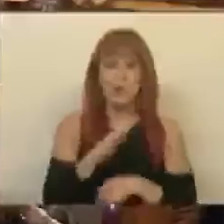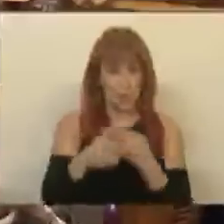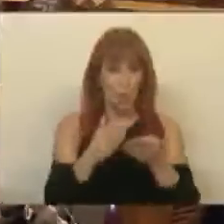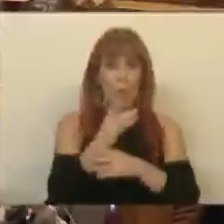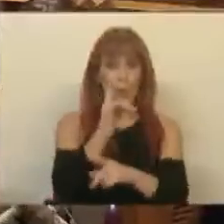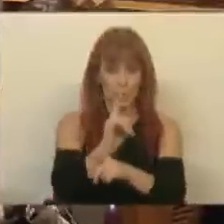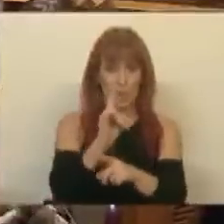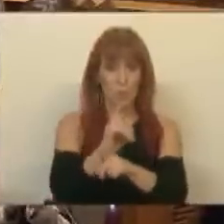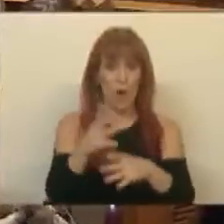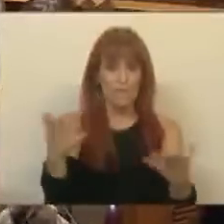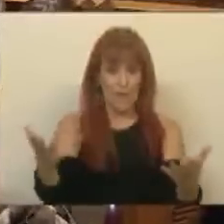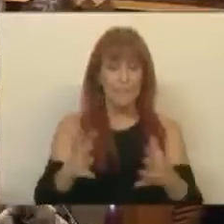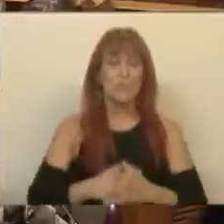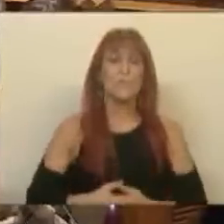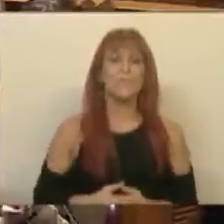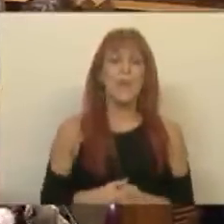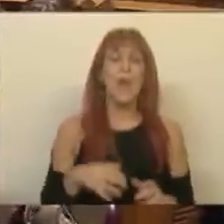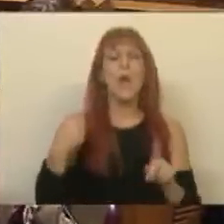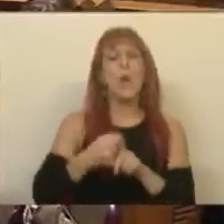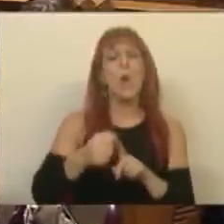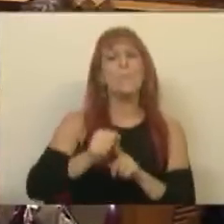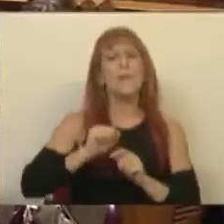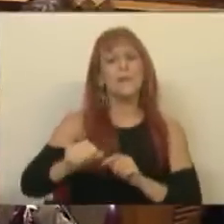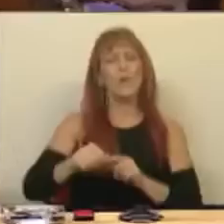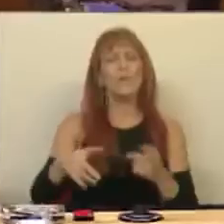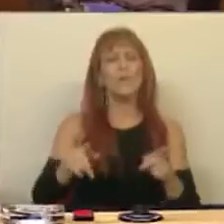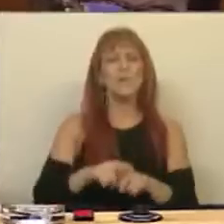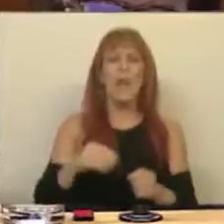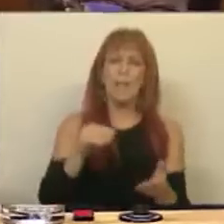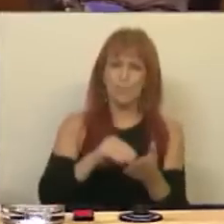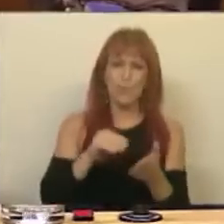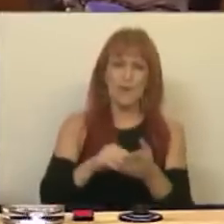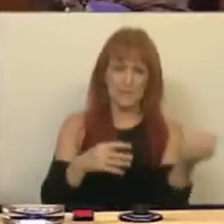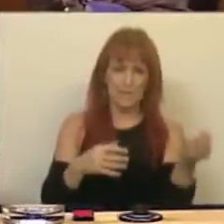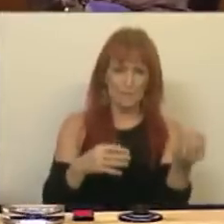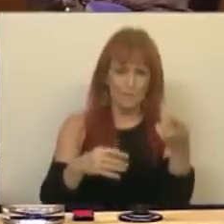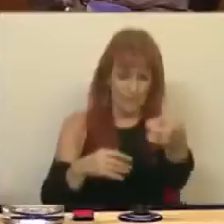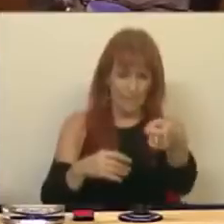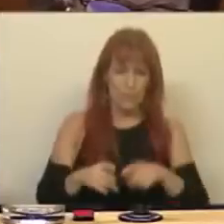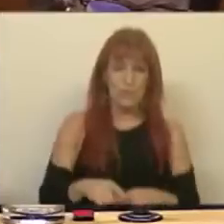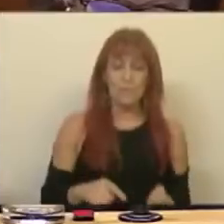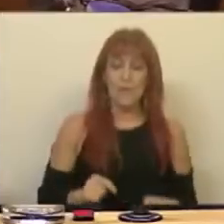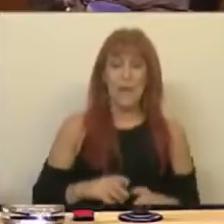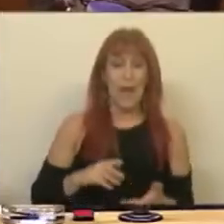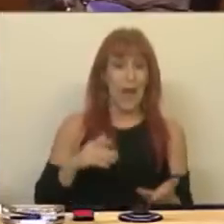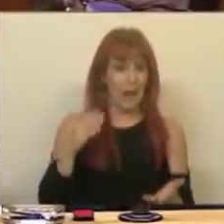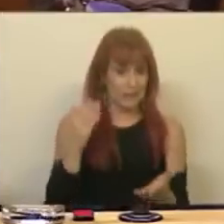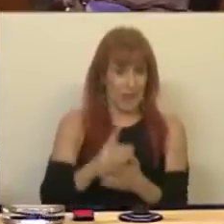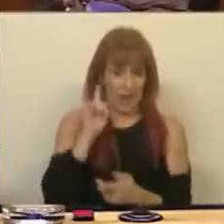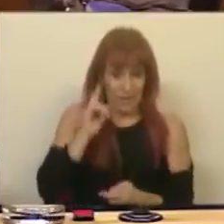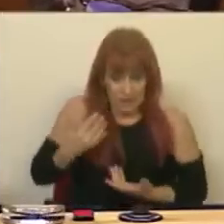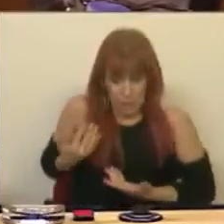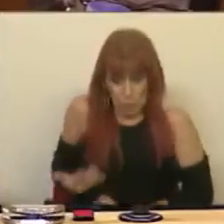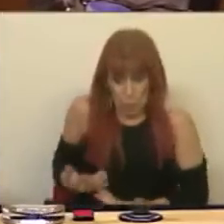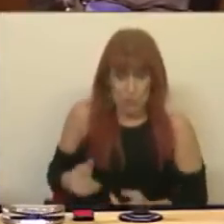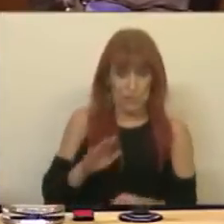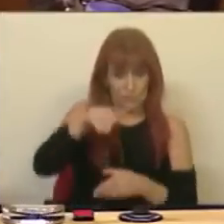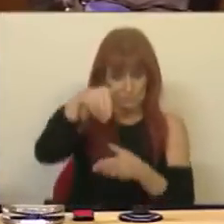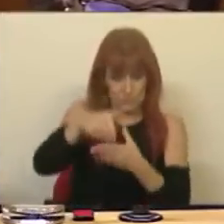continuar é combater efetivamente a pobreza até a data de hoje